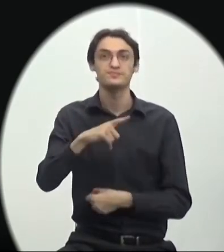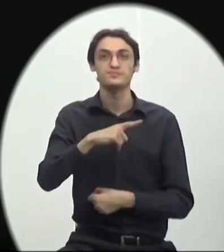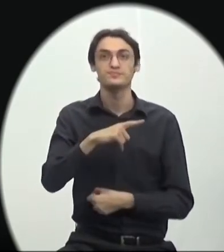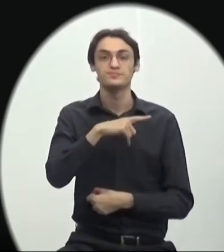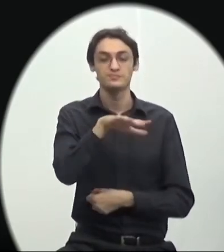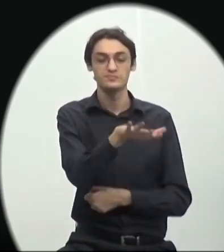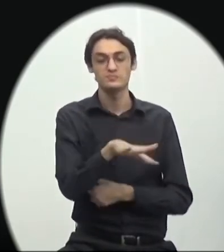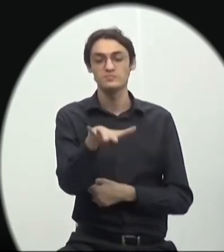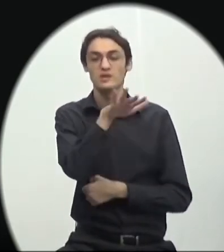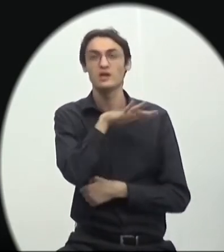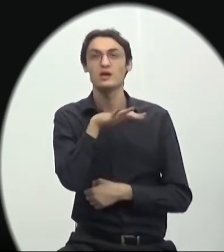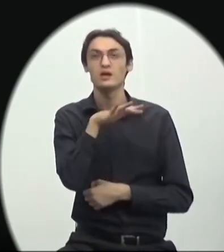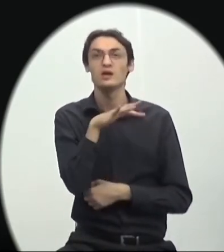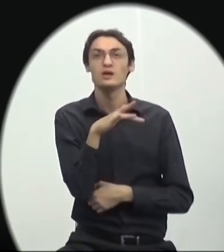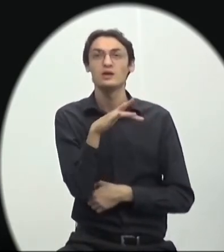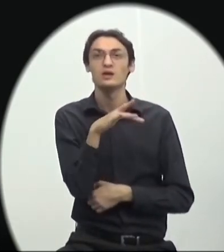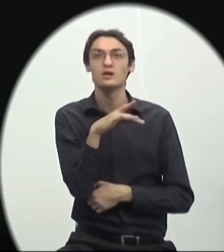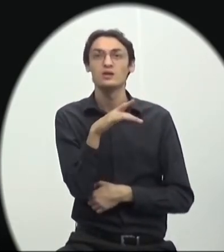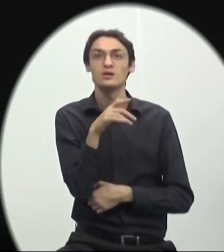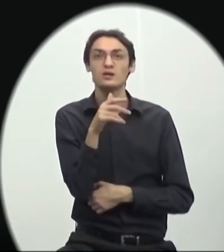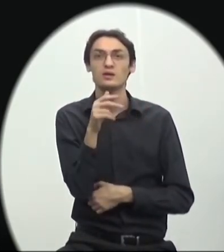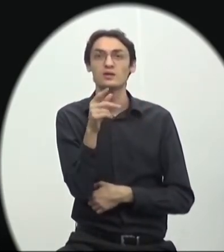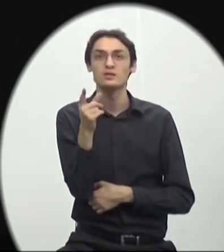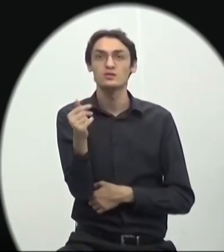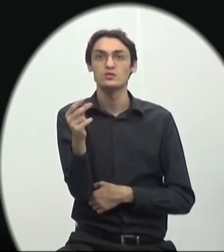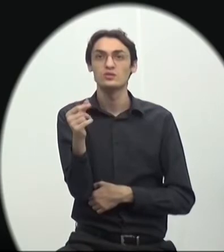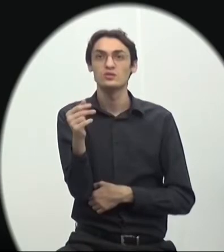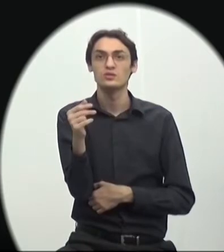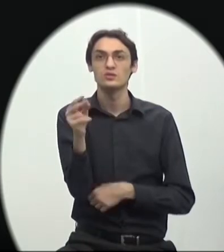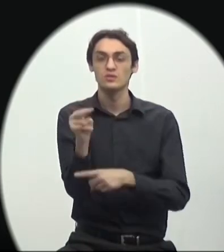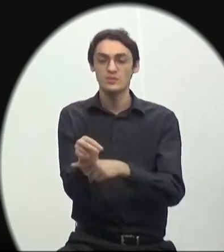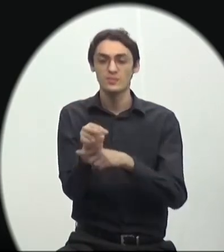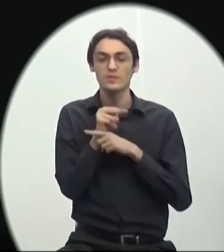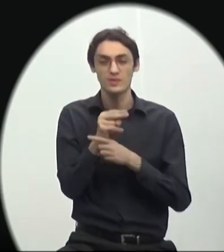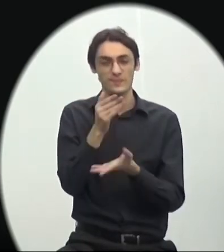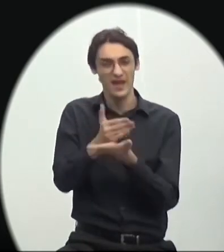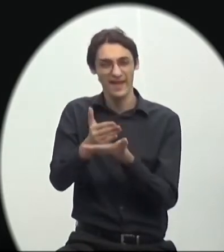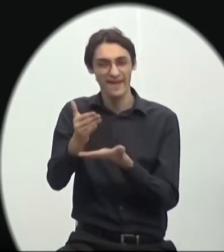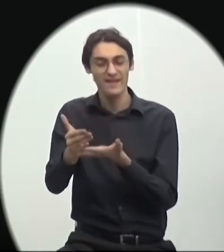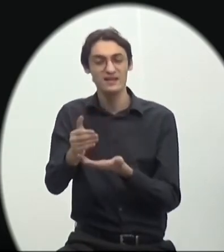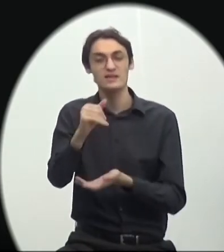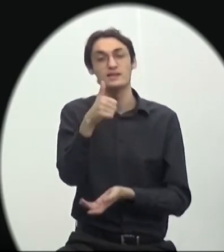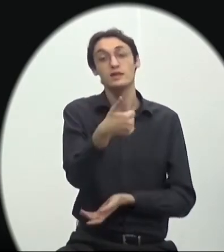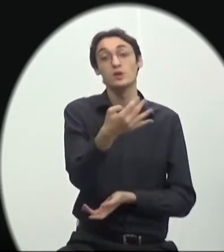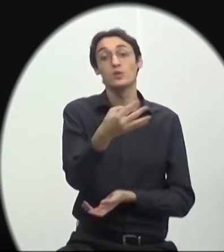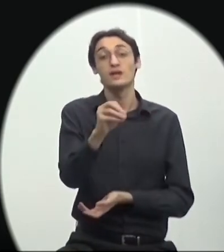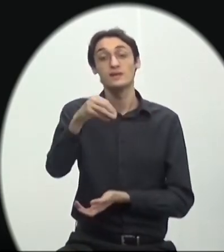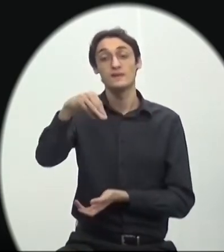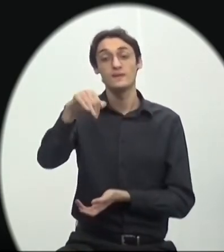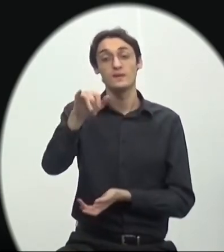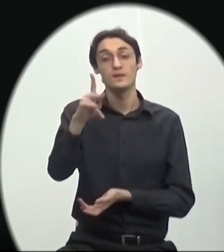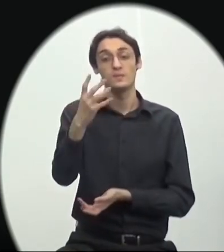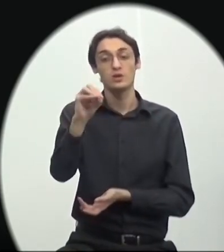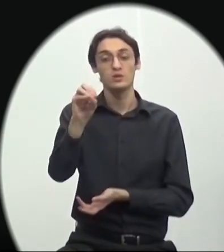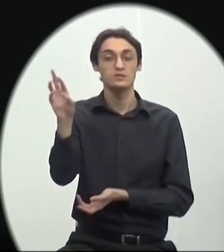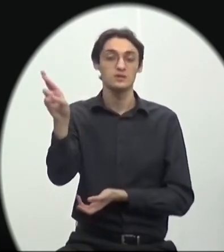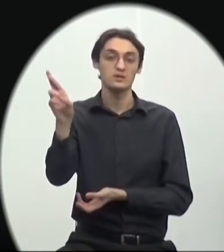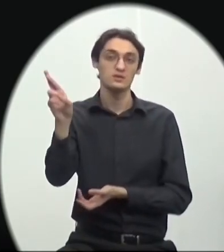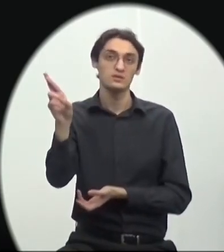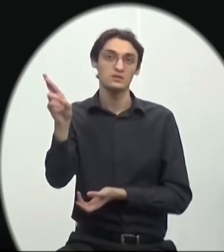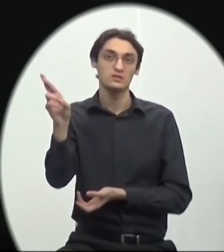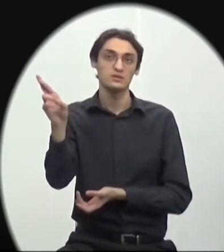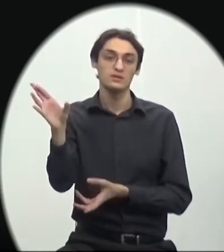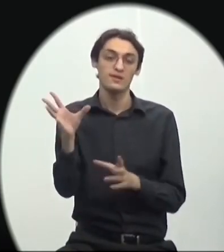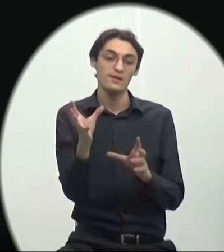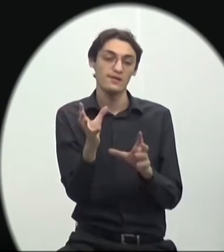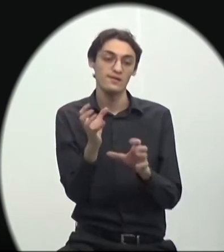de tomada de empréstimo cerca de 140 milhões de reais, não calculando